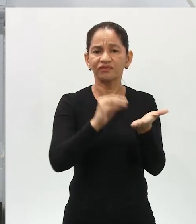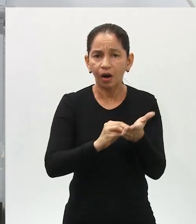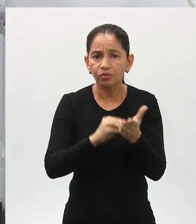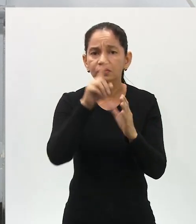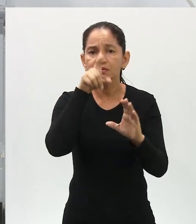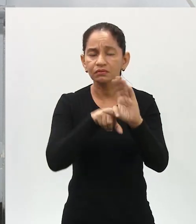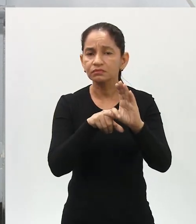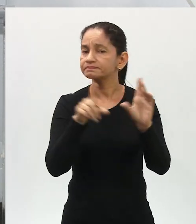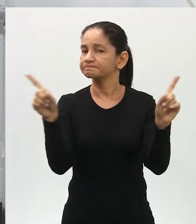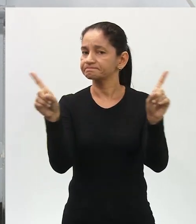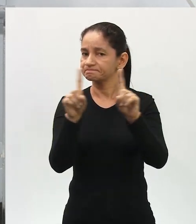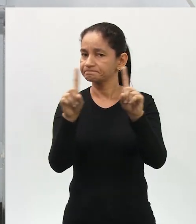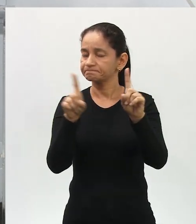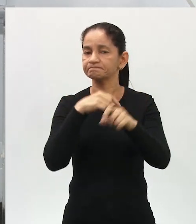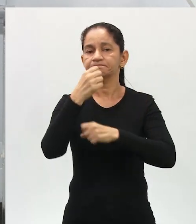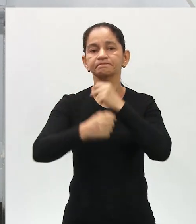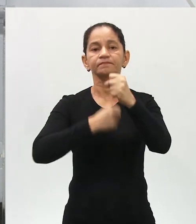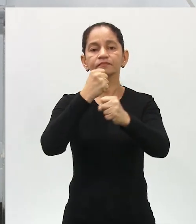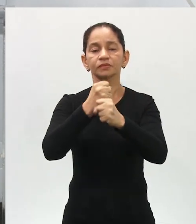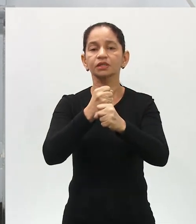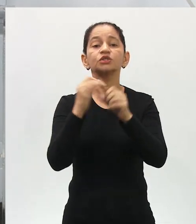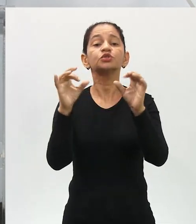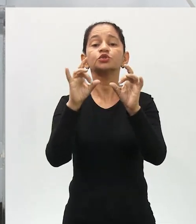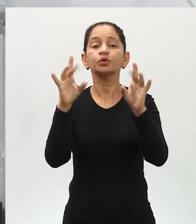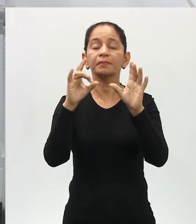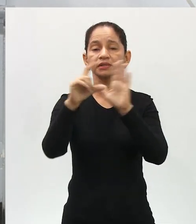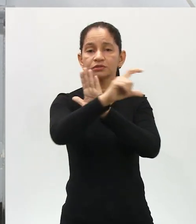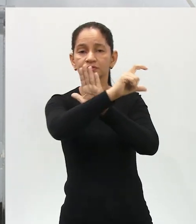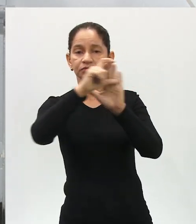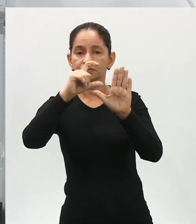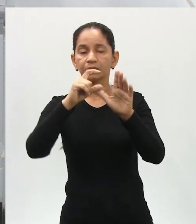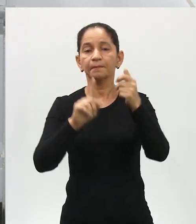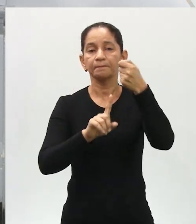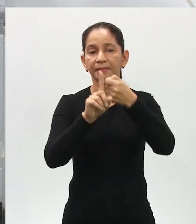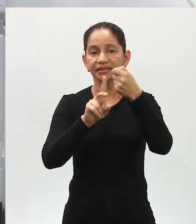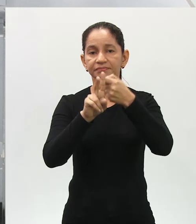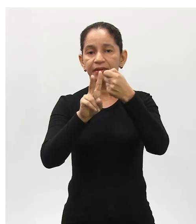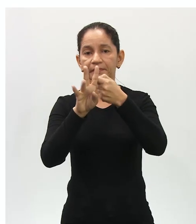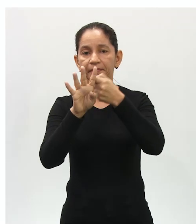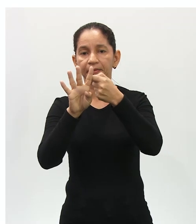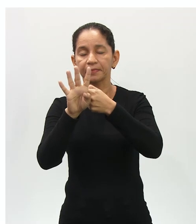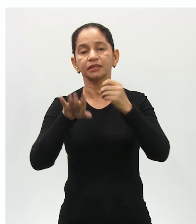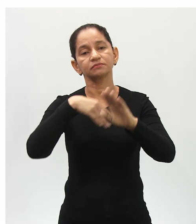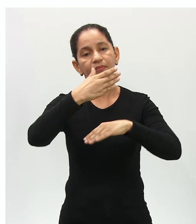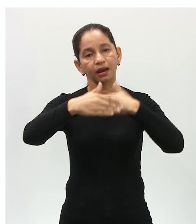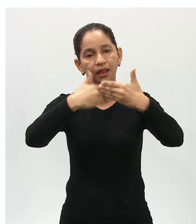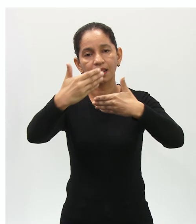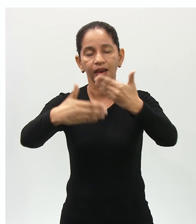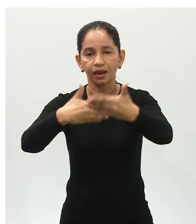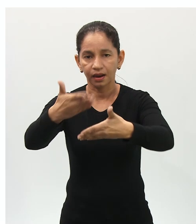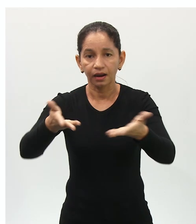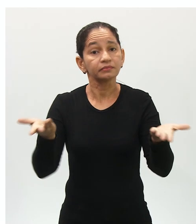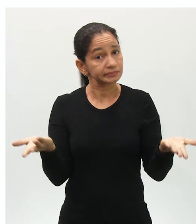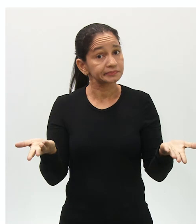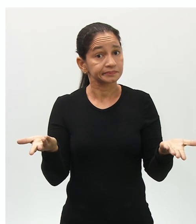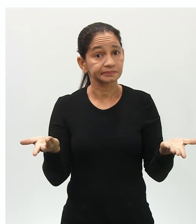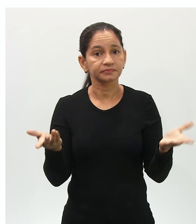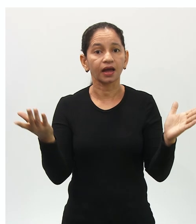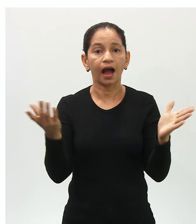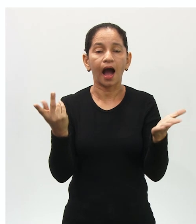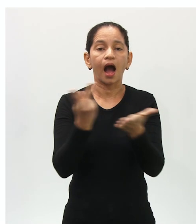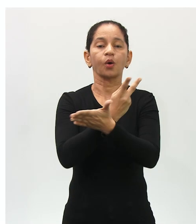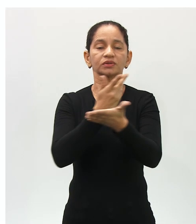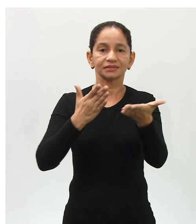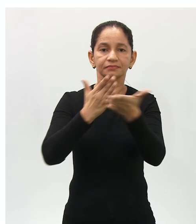Não. O orçamento do ano, né, ele é só uma parte autorizada a cada mês, enquanto não ocorre esse ato